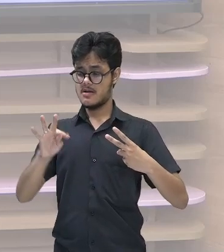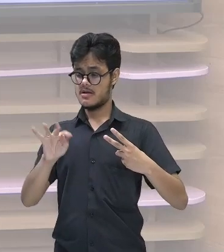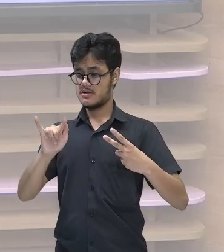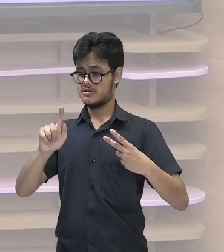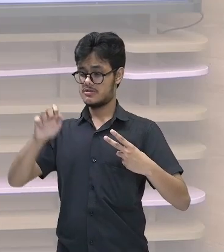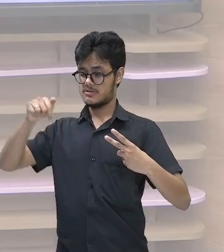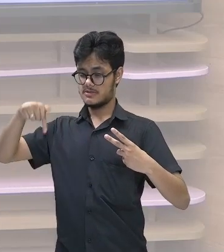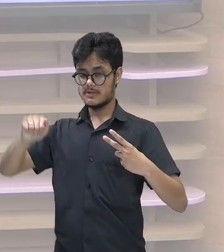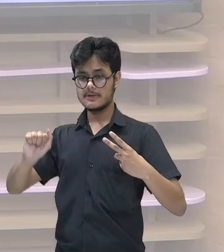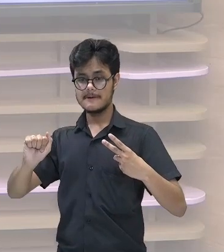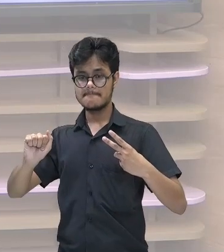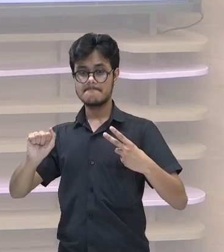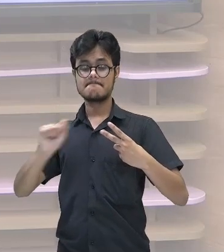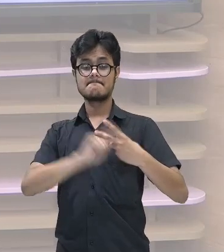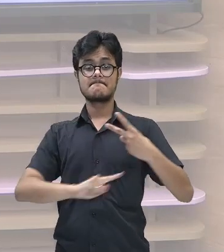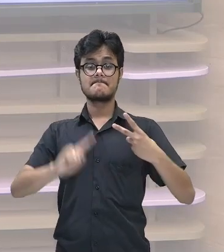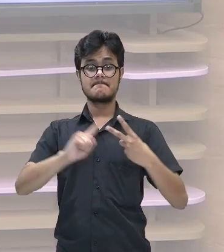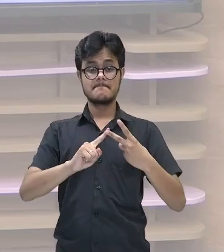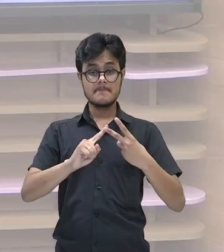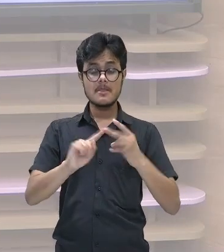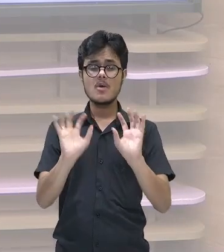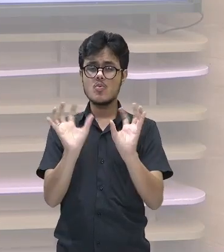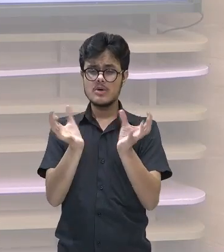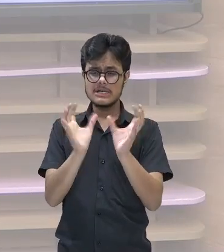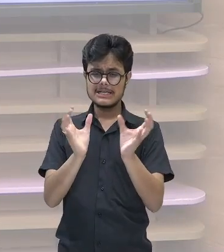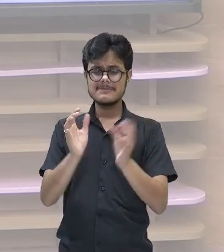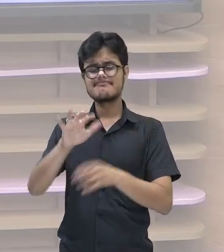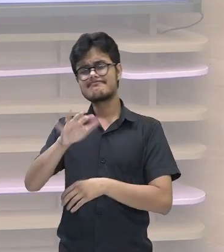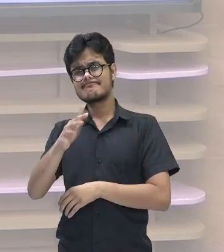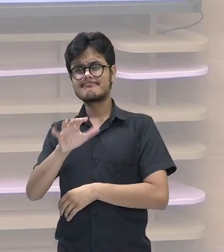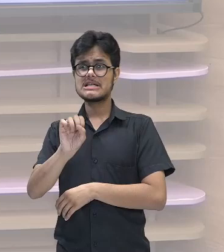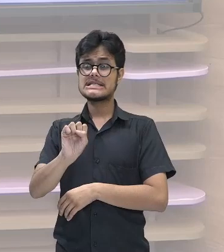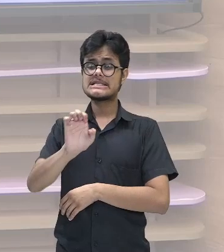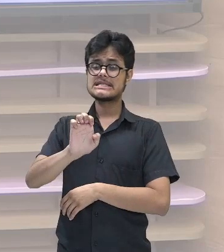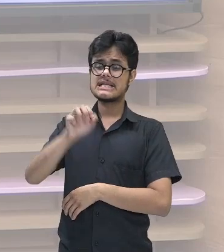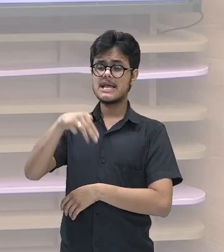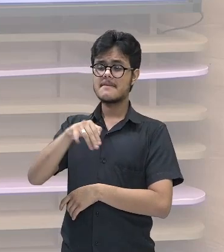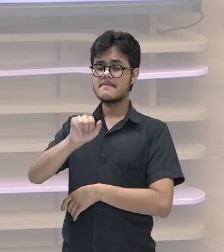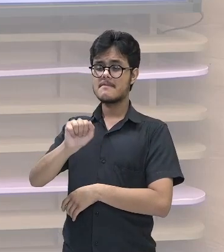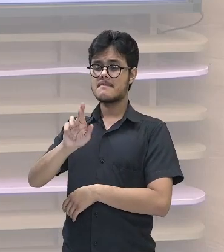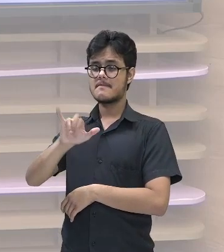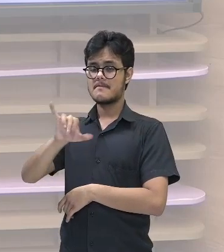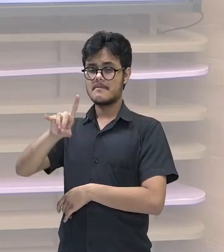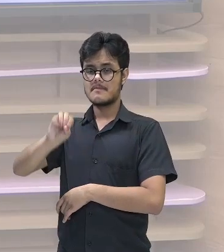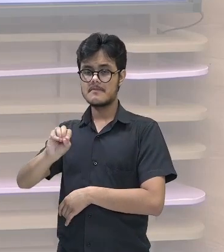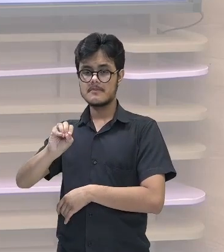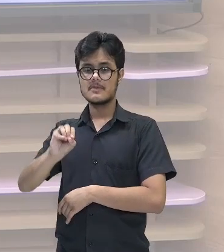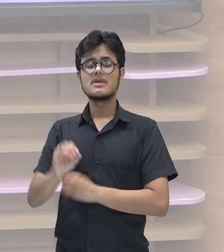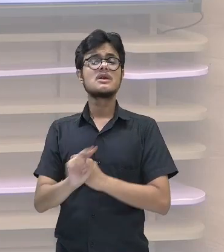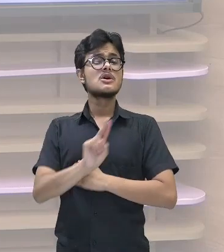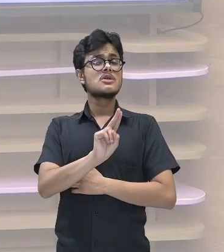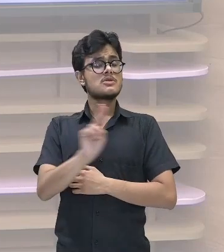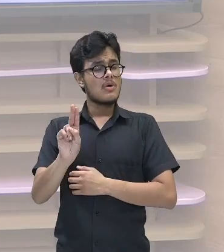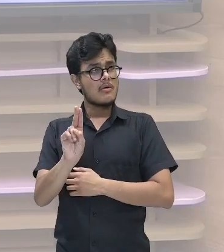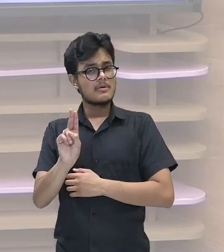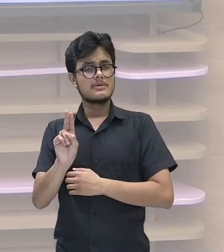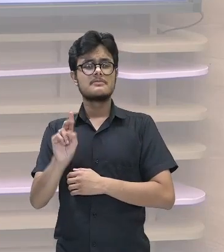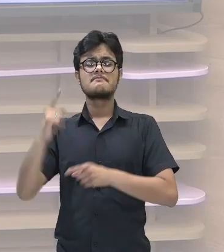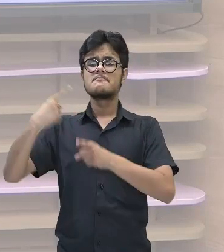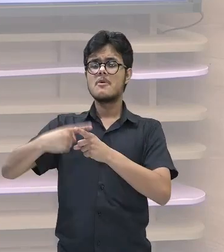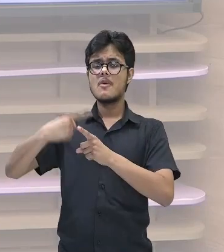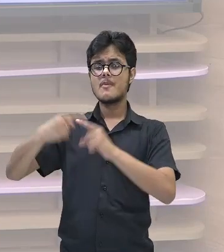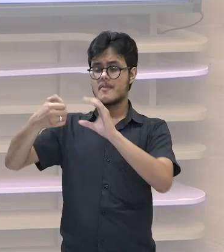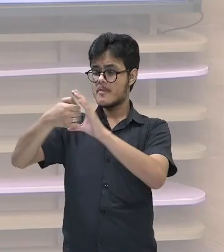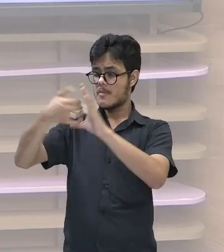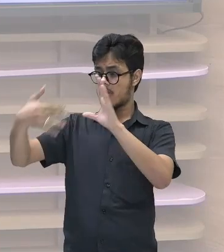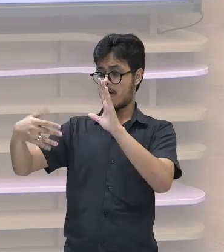está aí na ocorrência do clima semiárido, tá? Então, ela tem esse nome devido à sua característica